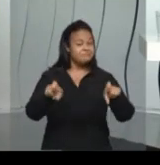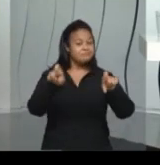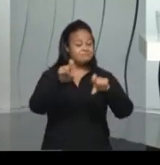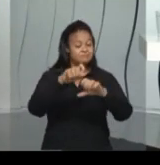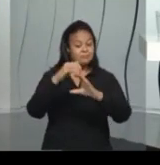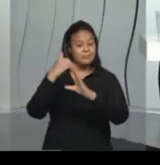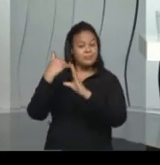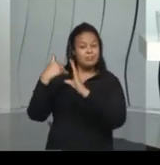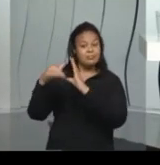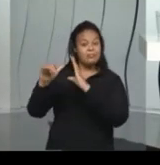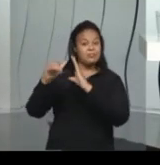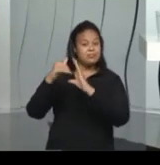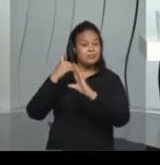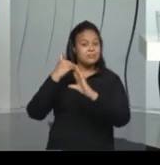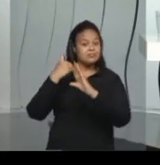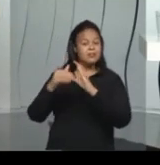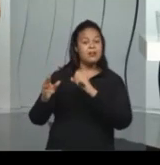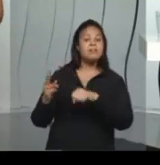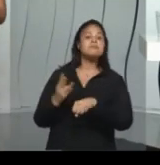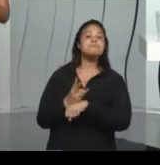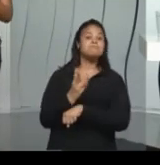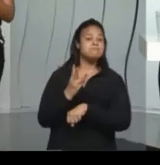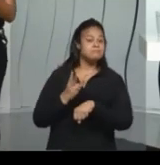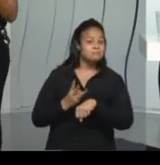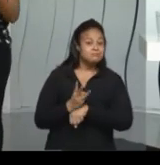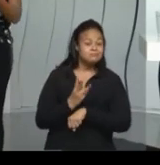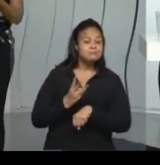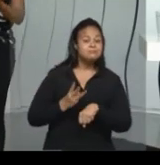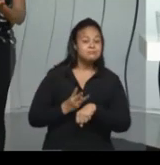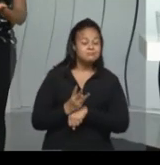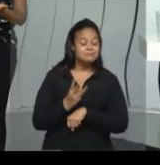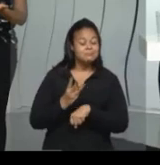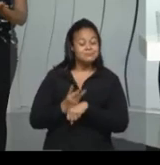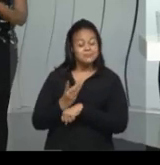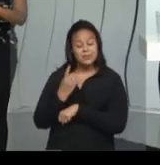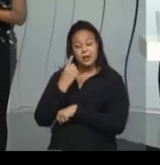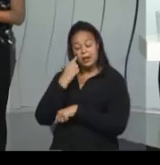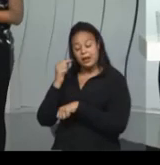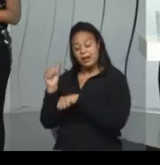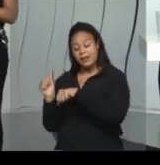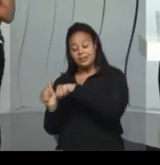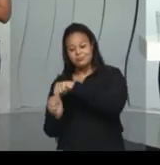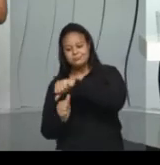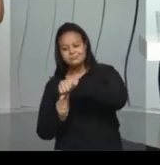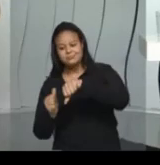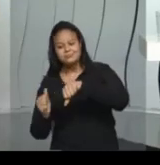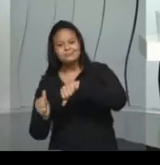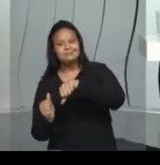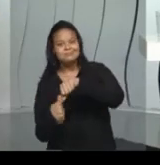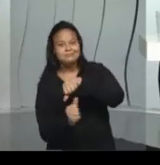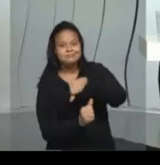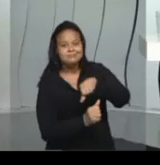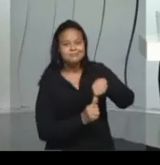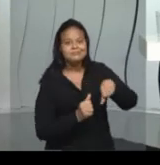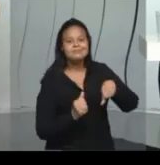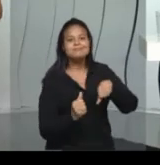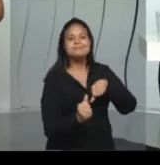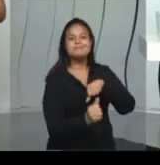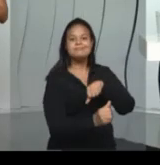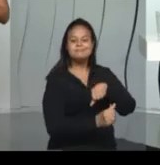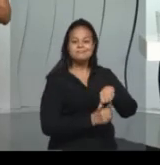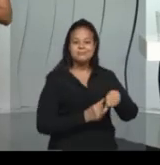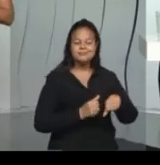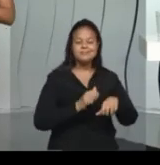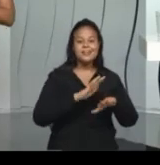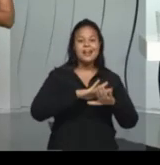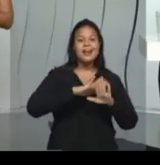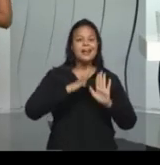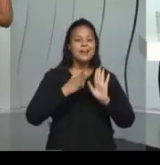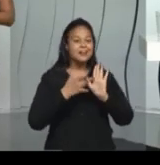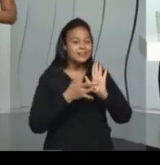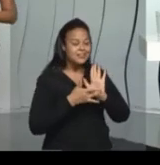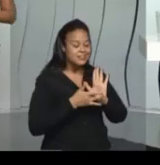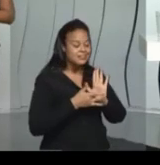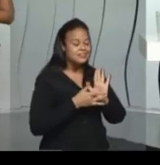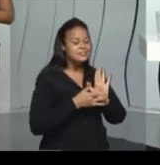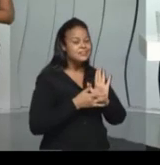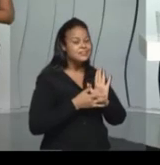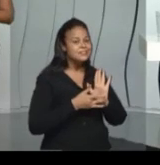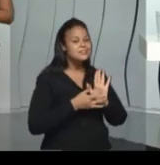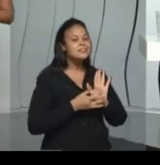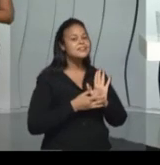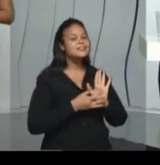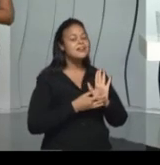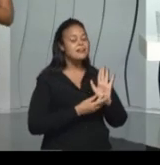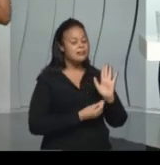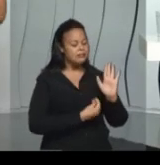mensagem instantânea ali do WhatsApp. Olha, está se modificando. A carta pessoal ainda existe, mas as pessoas